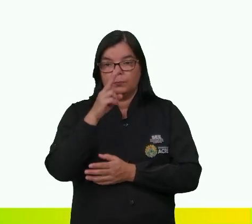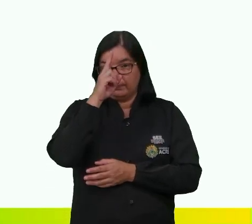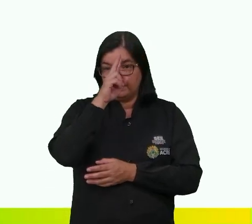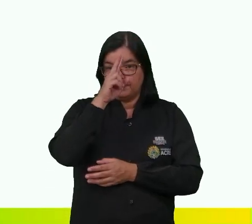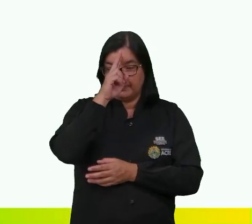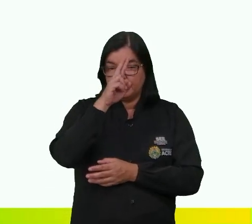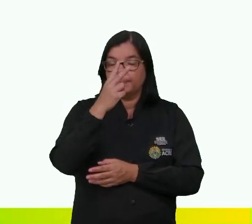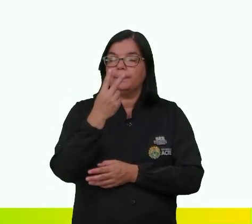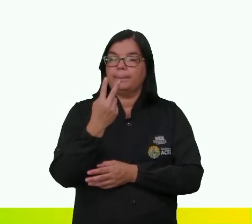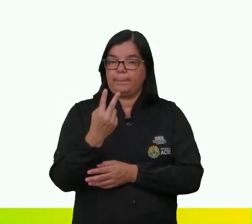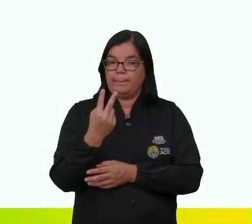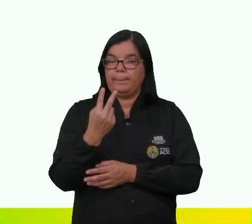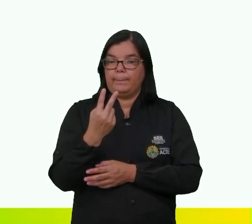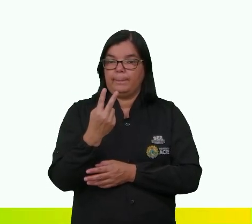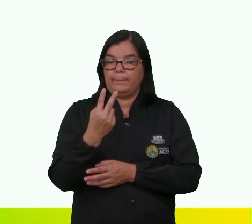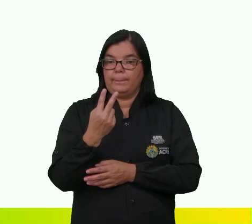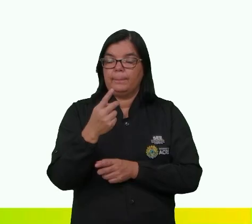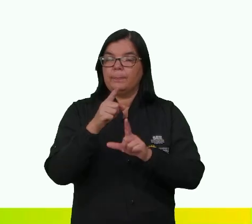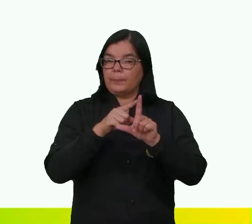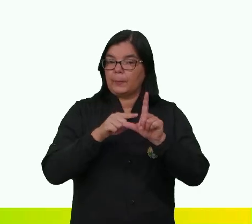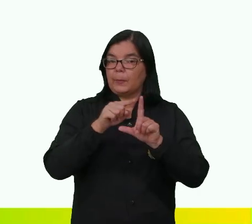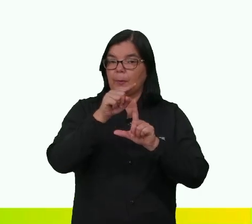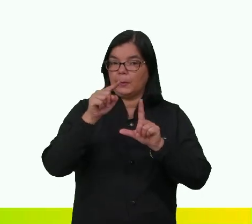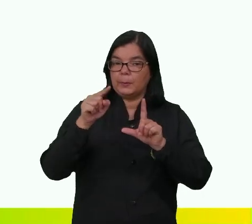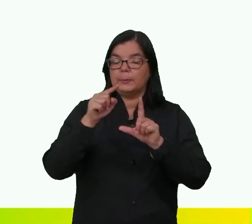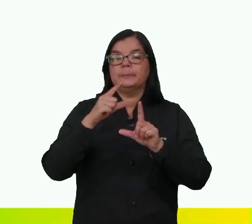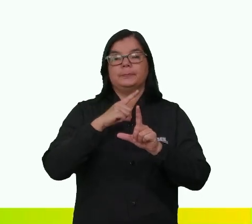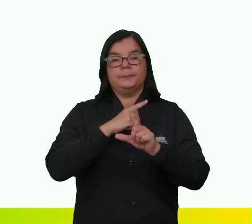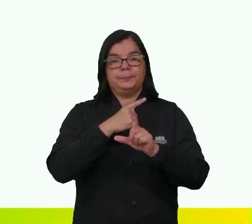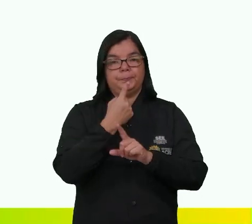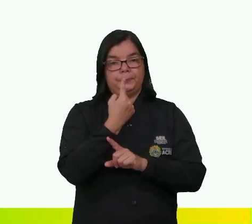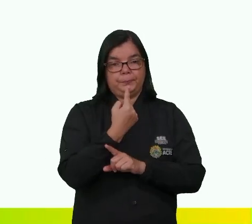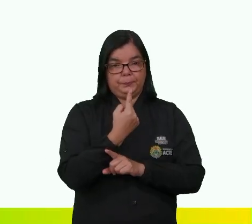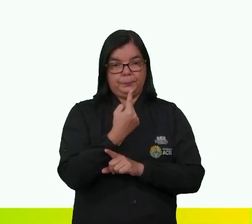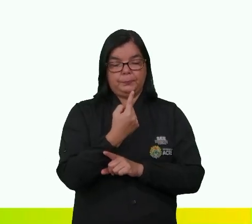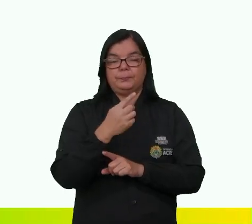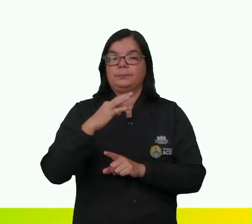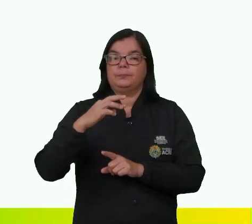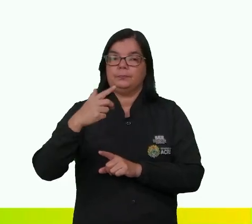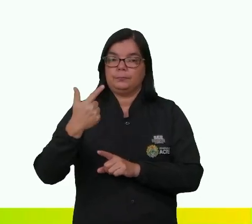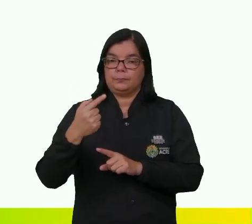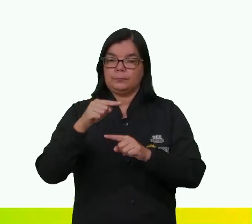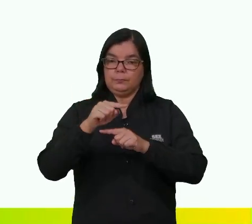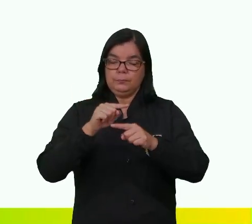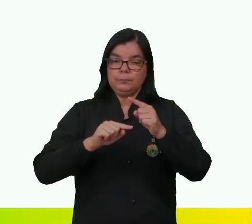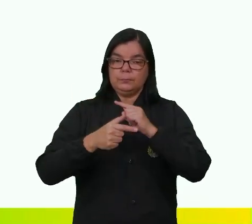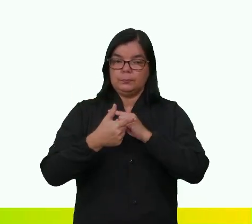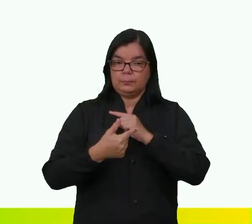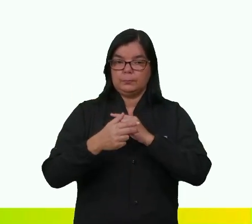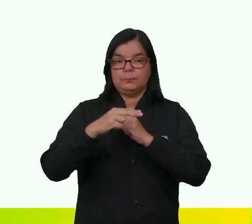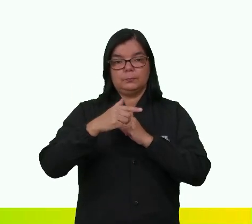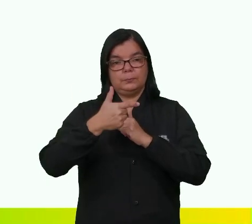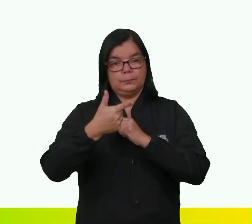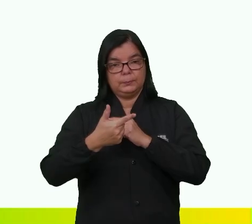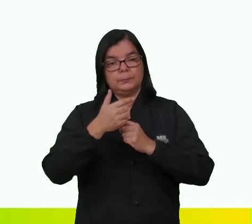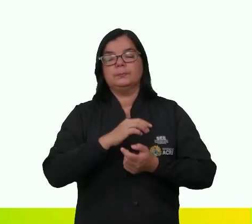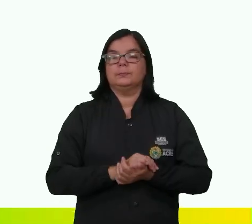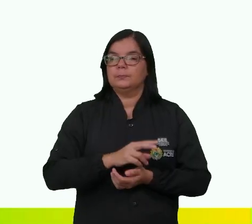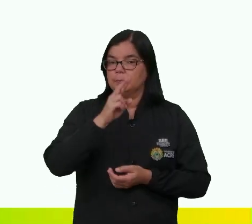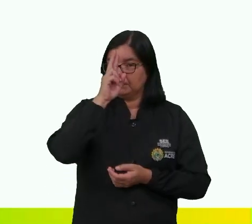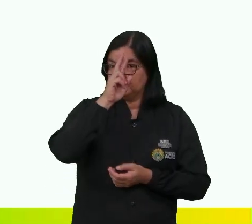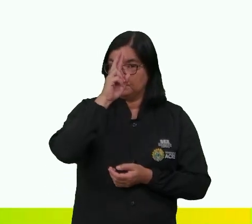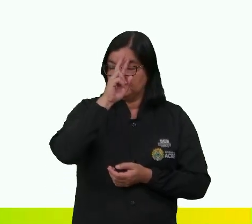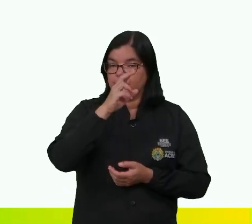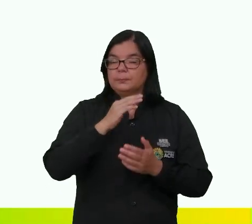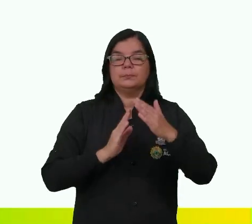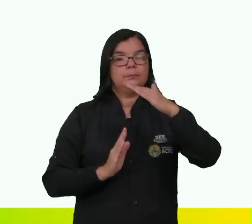média aritmética das raízes? Eu tenho aqui raiz 1 mais raiz 2 dividido para 2 é igual a 2. Lembra que esse aqui foi o